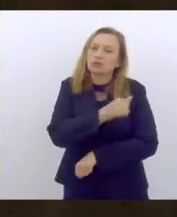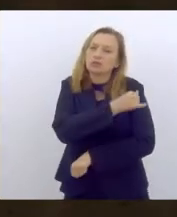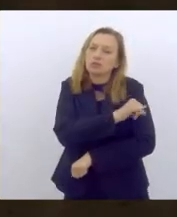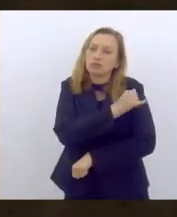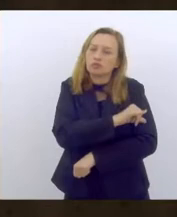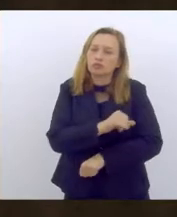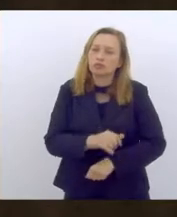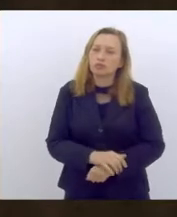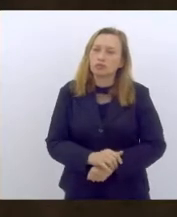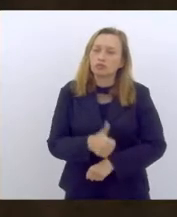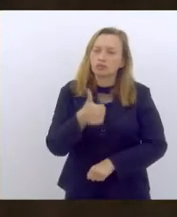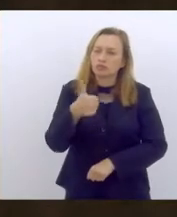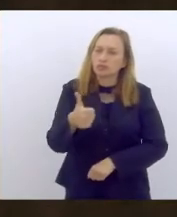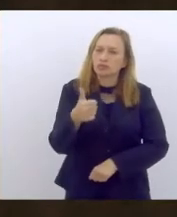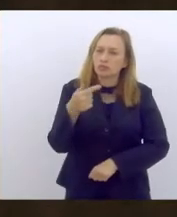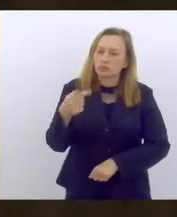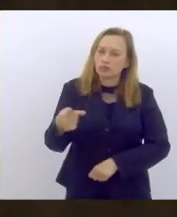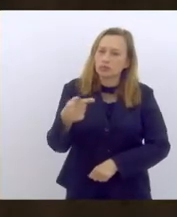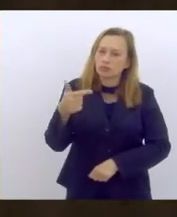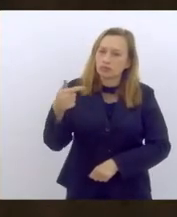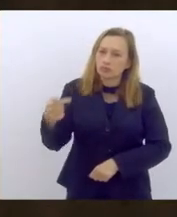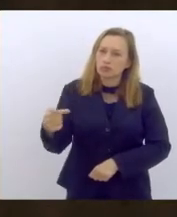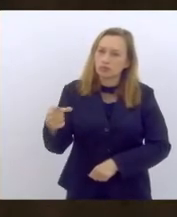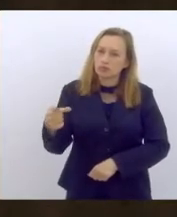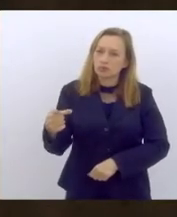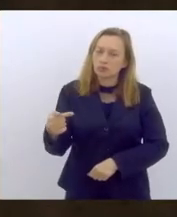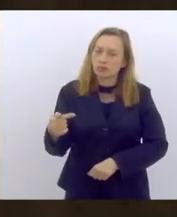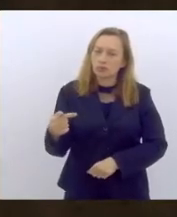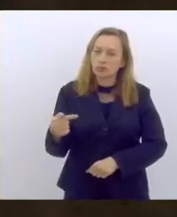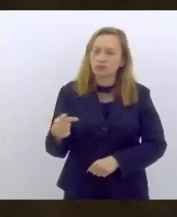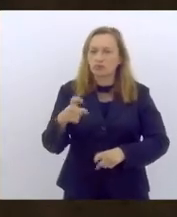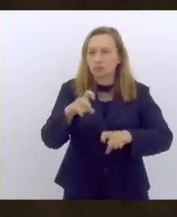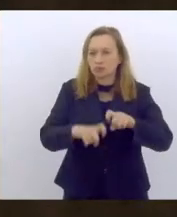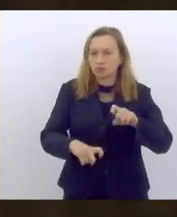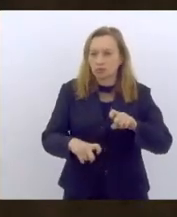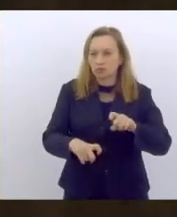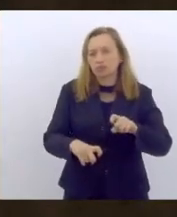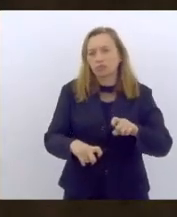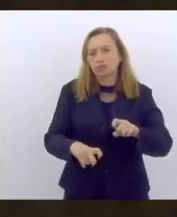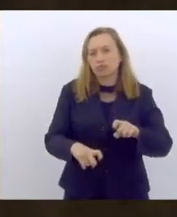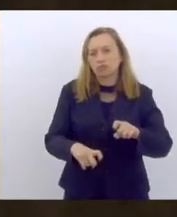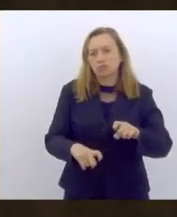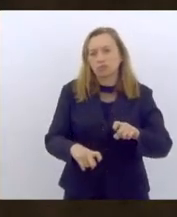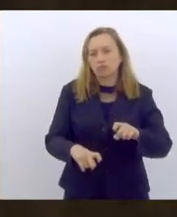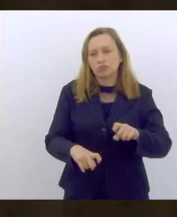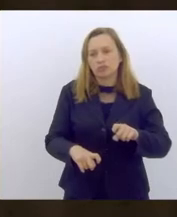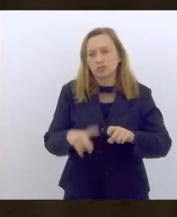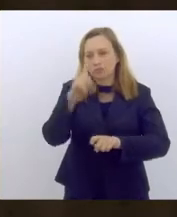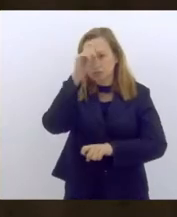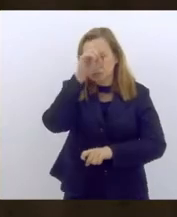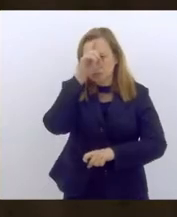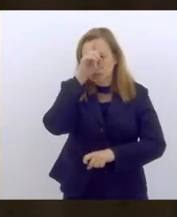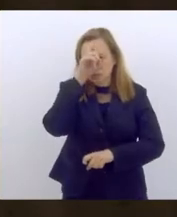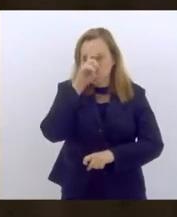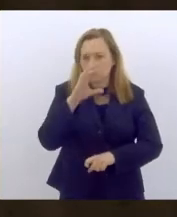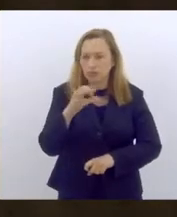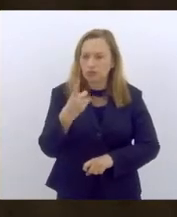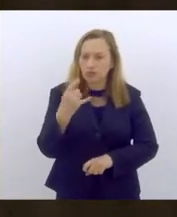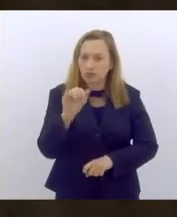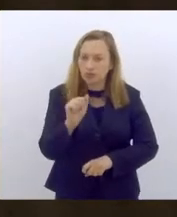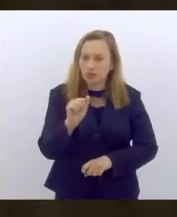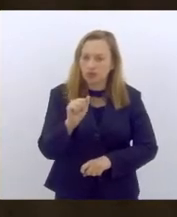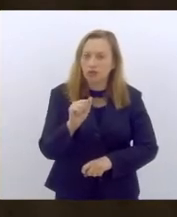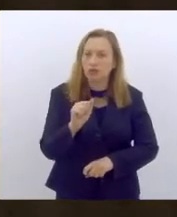Janeiro 177 casos de estupro em hospital clínicas